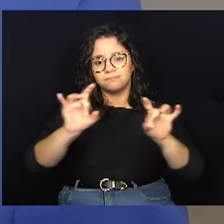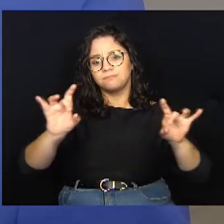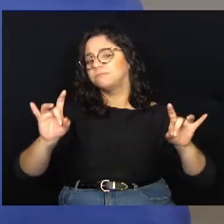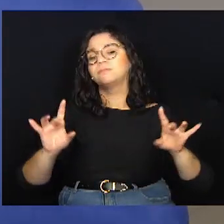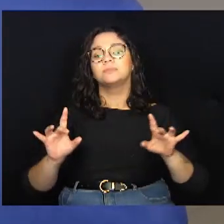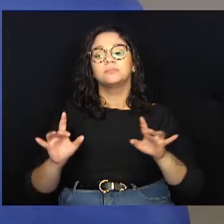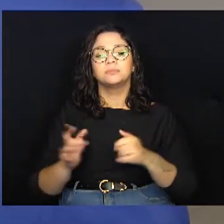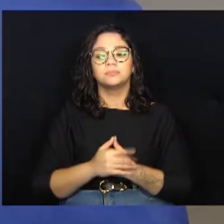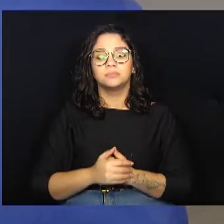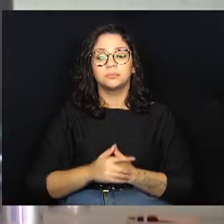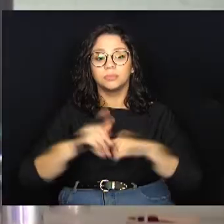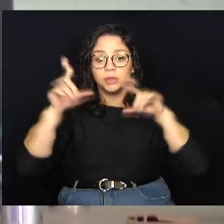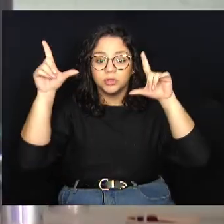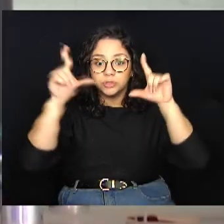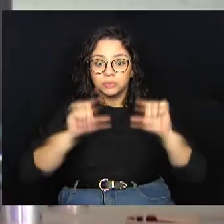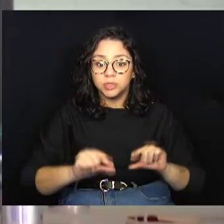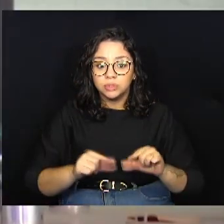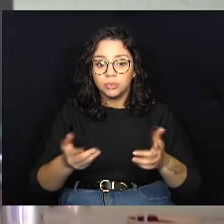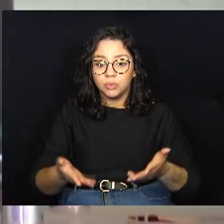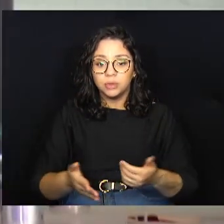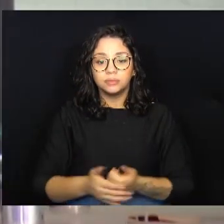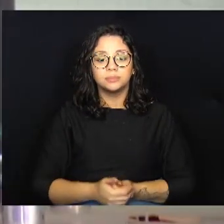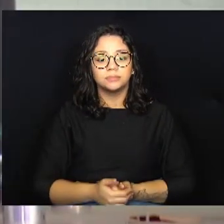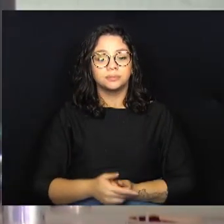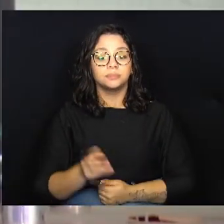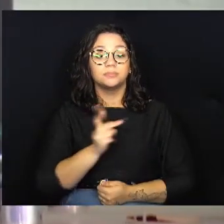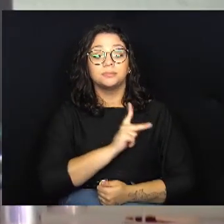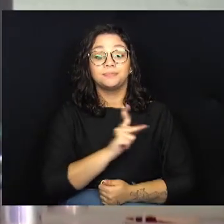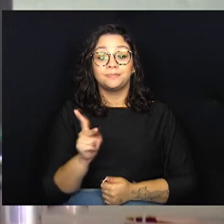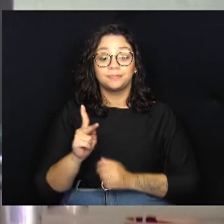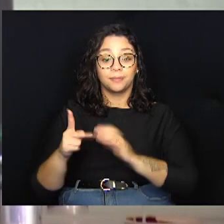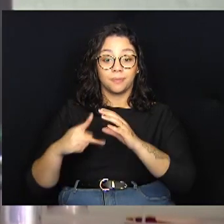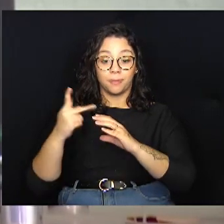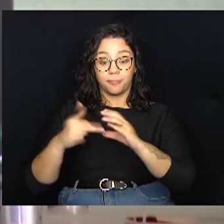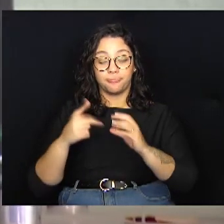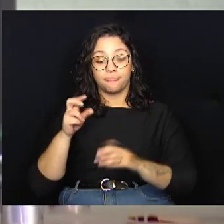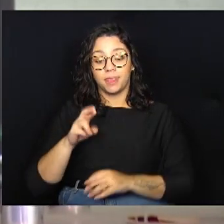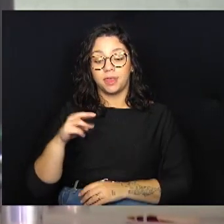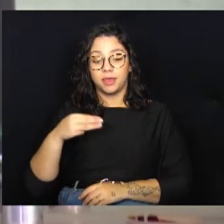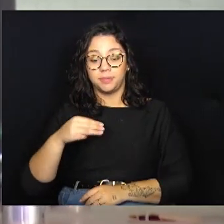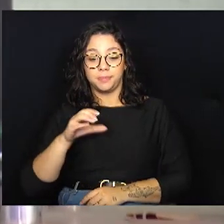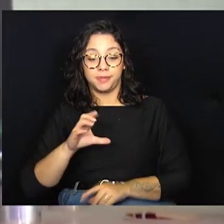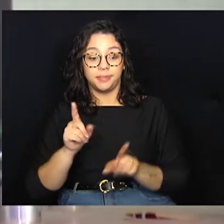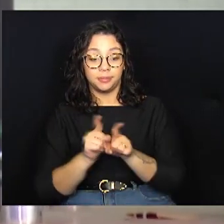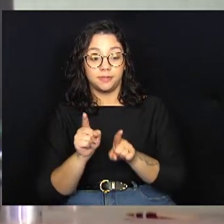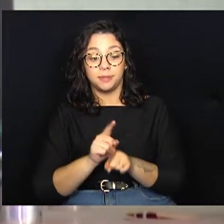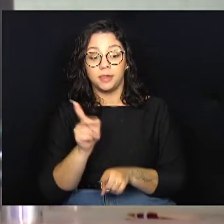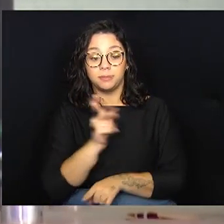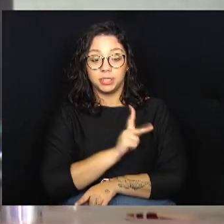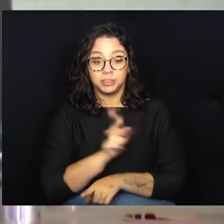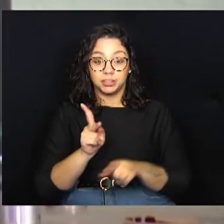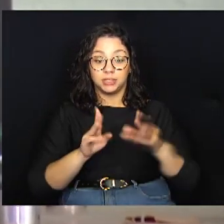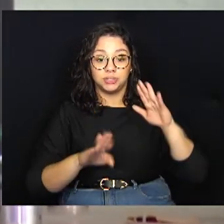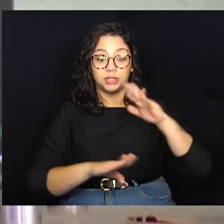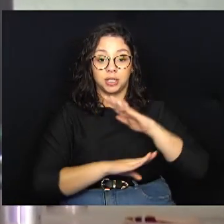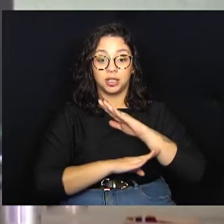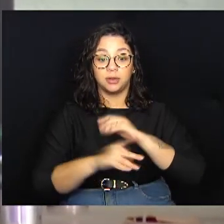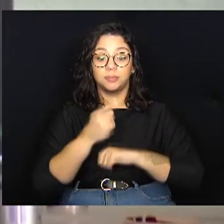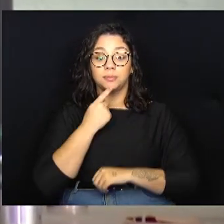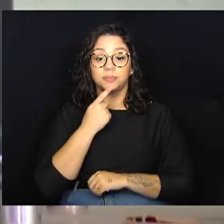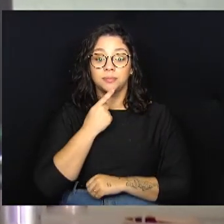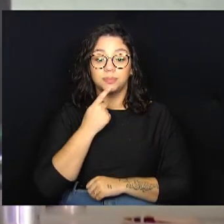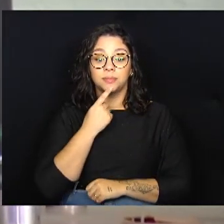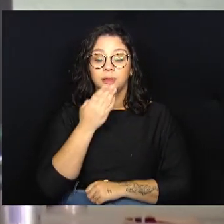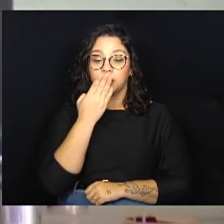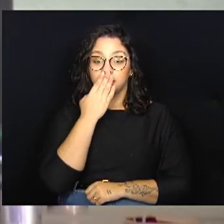Que diminua isso, né? Presidente do Parlamento da RMC e também presidente da Câmara Municipal de